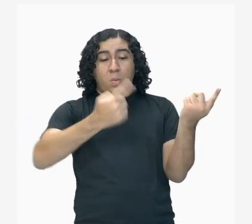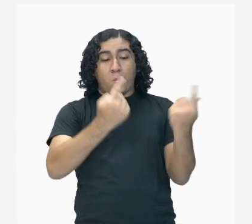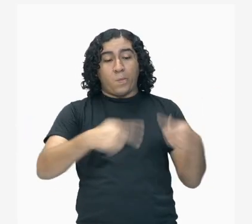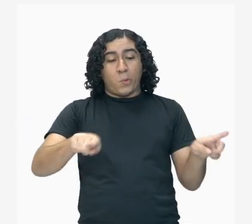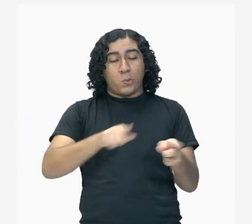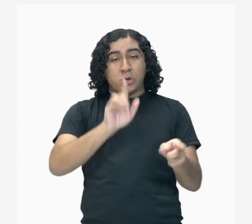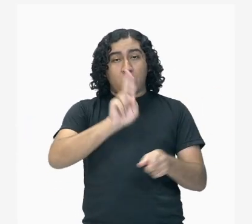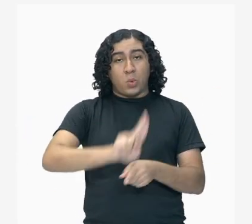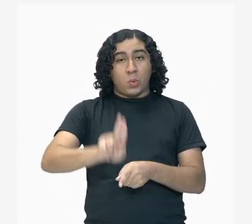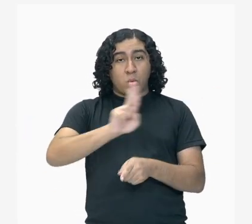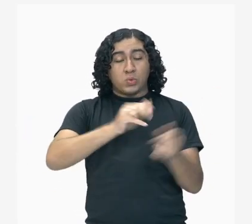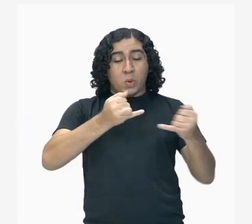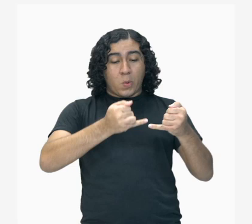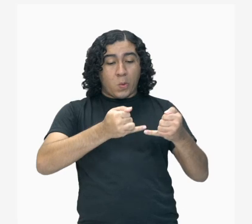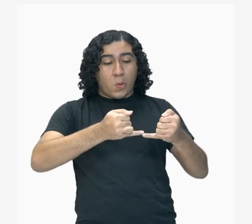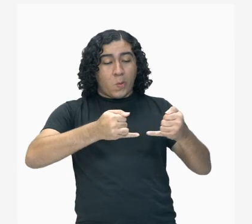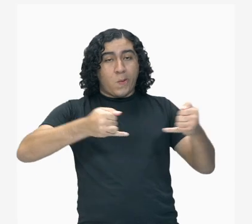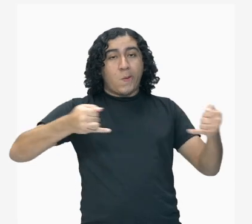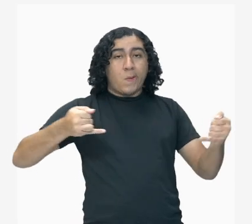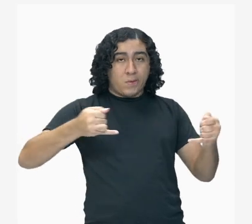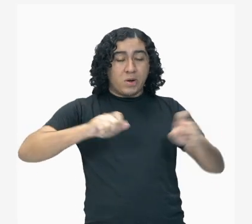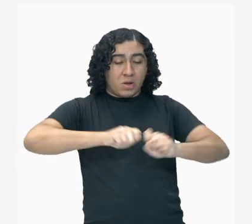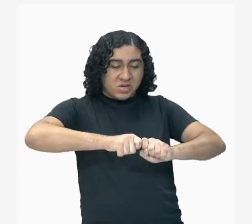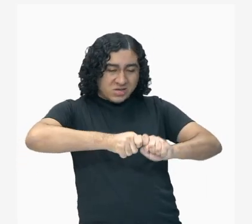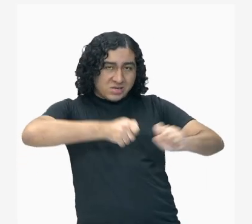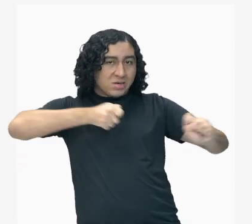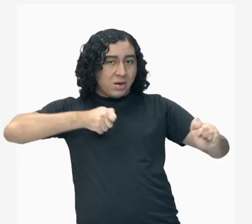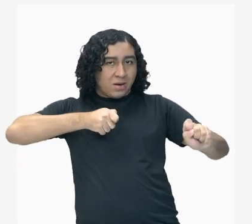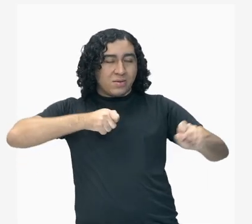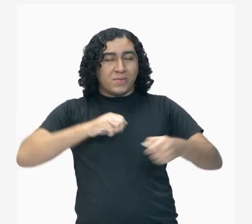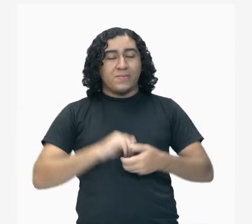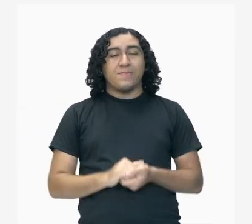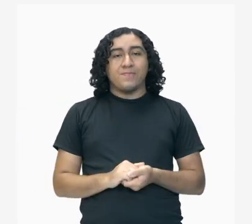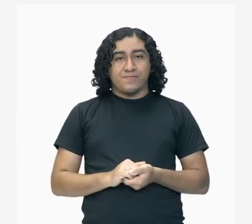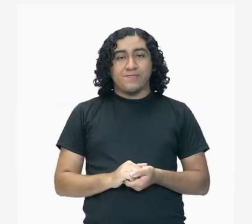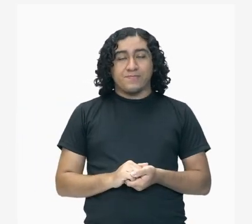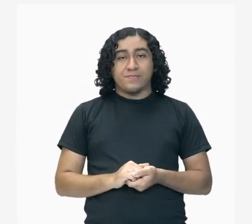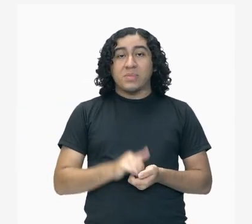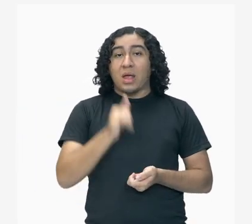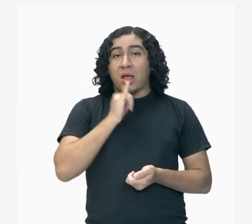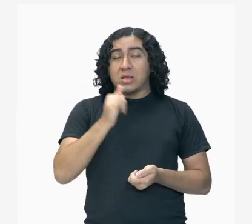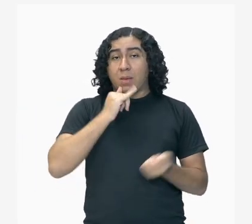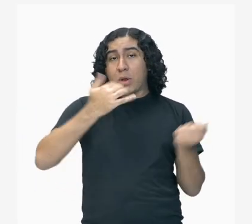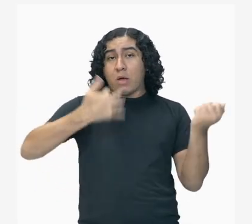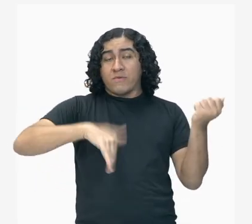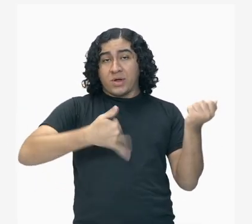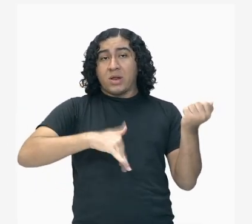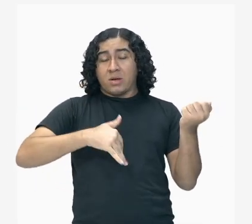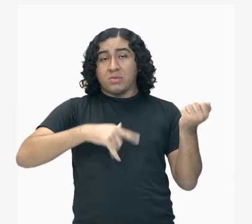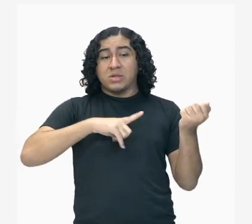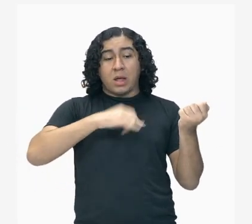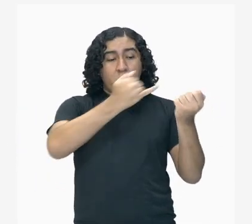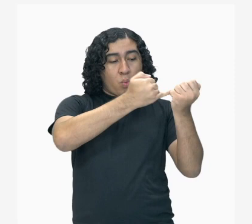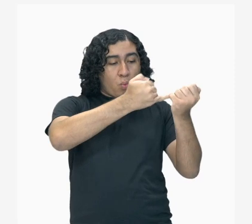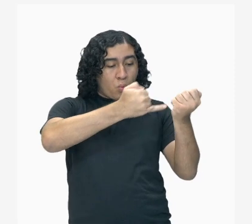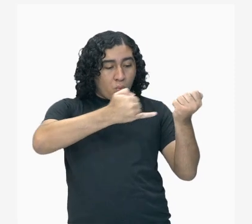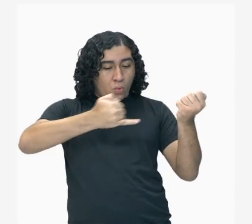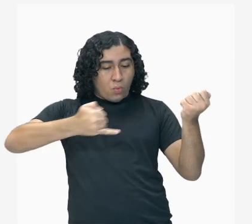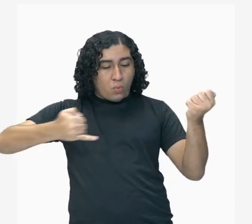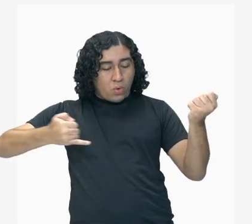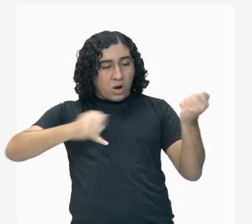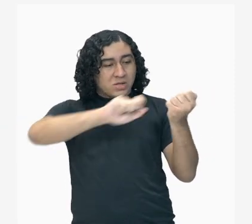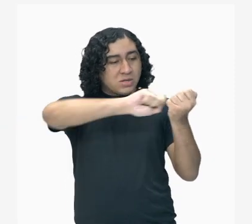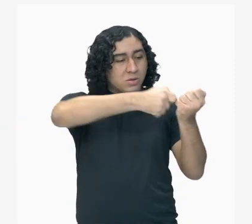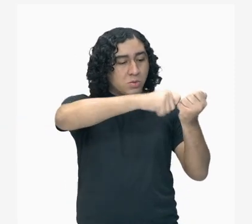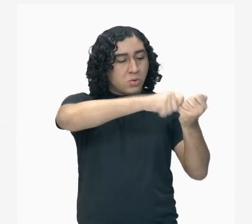cordas ou fios tensionados como por exemplo um violão e aí você tem aí as cordas do violão